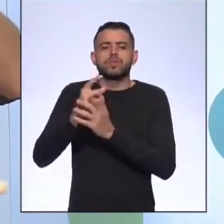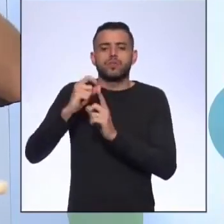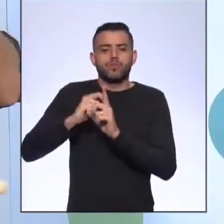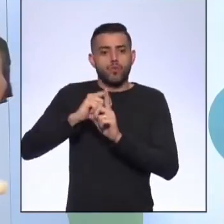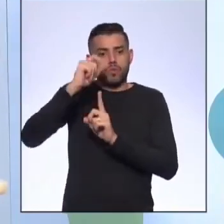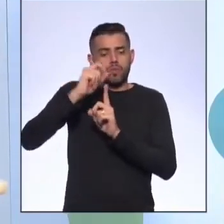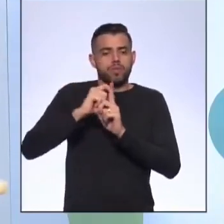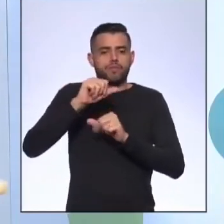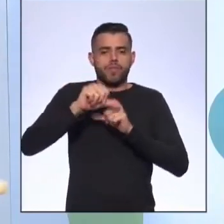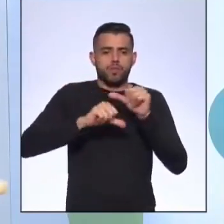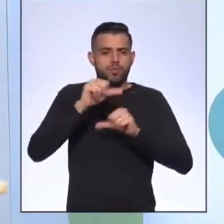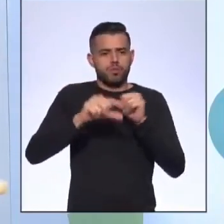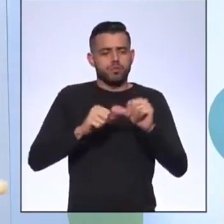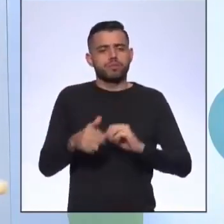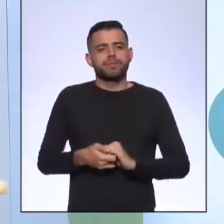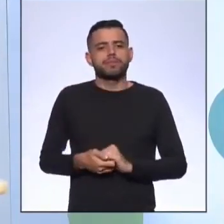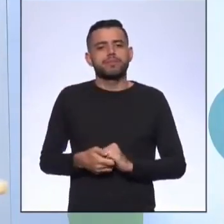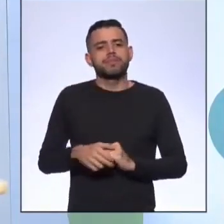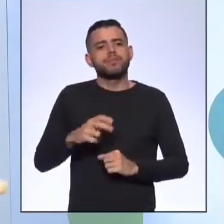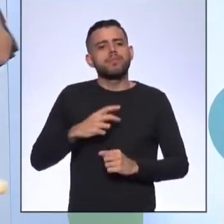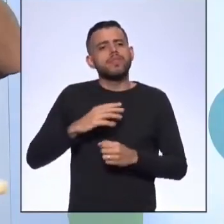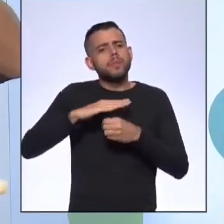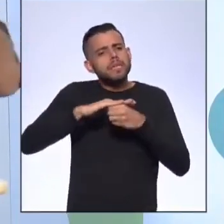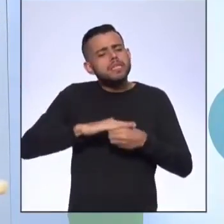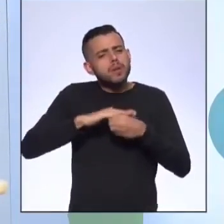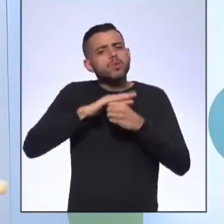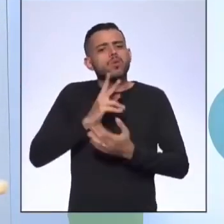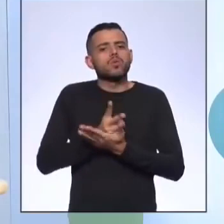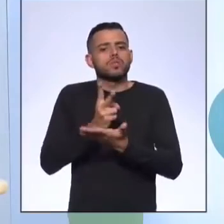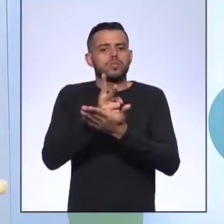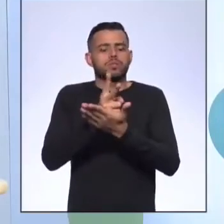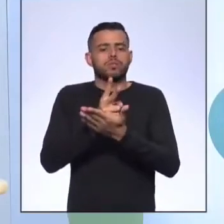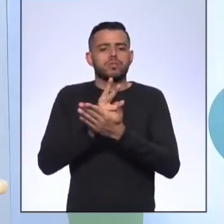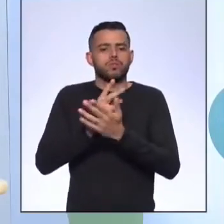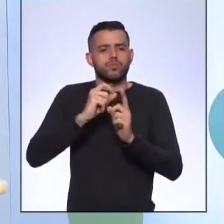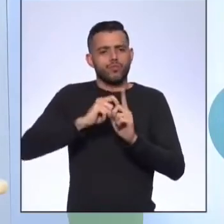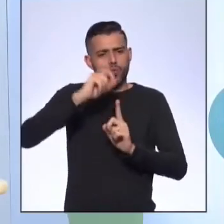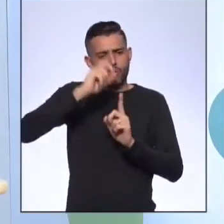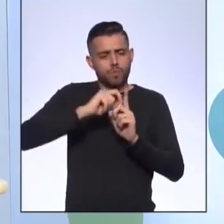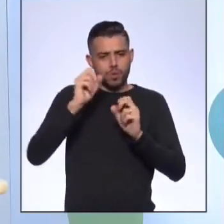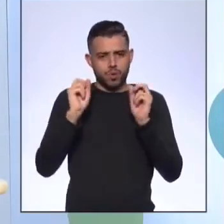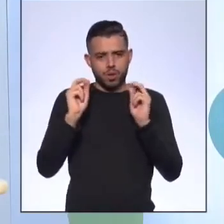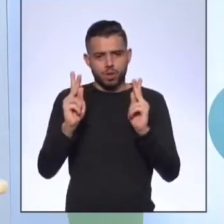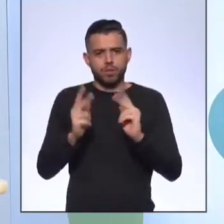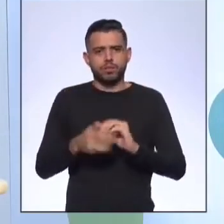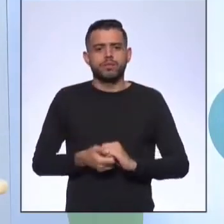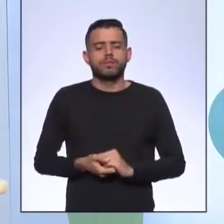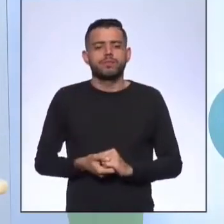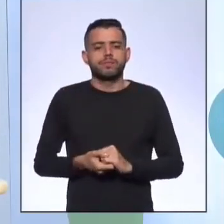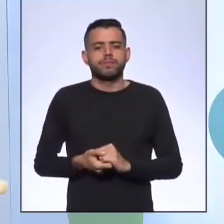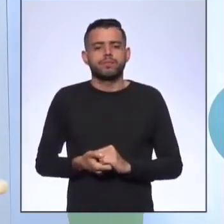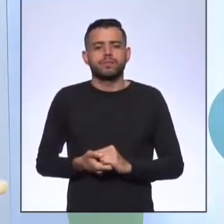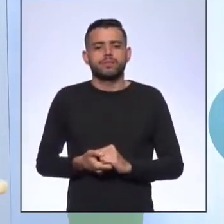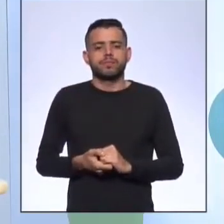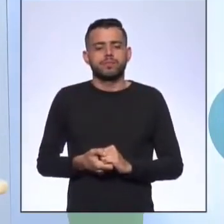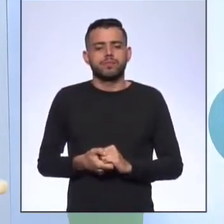Baseado naquela equação que eu tive com vocês, né? Pressão constante e variação do volume, tá bom? Tranquilo? O que acontece?